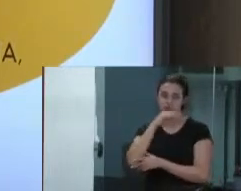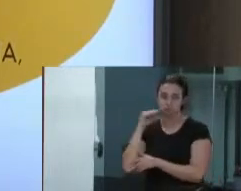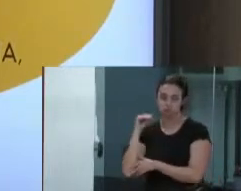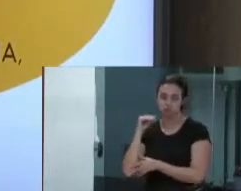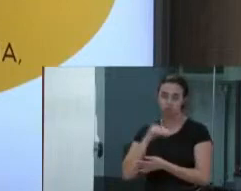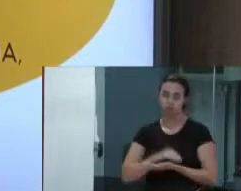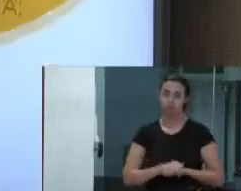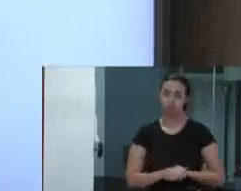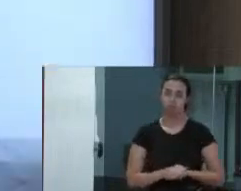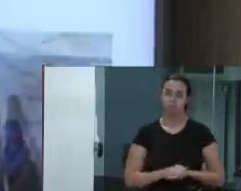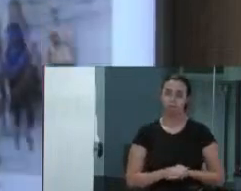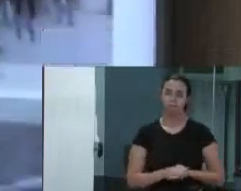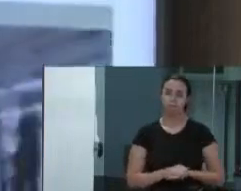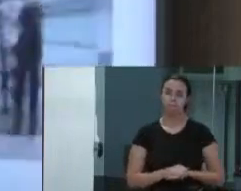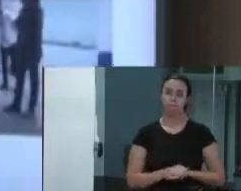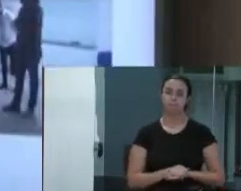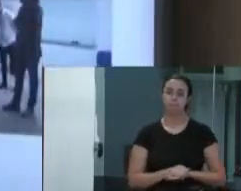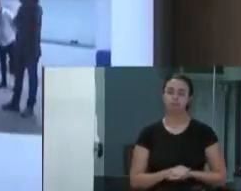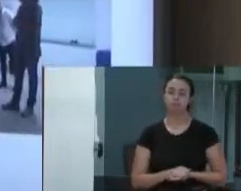adolescentes.